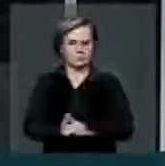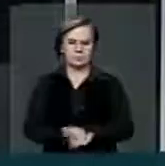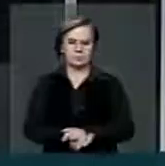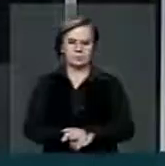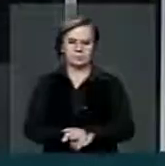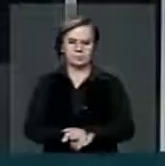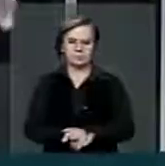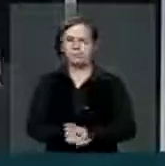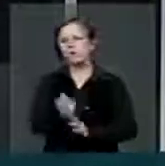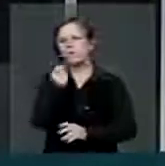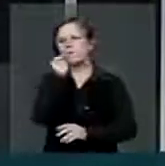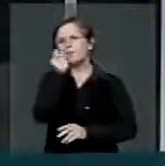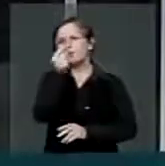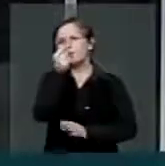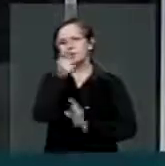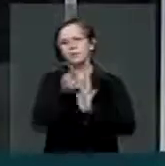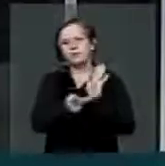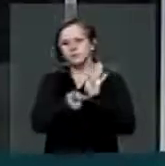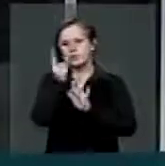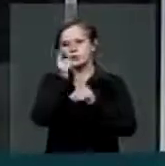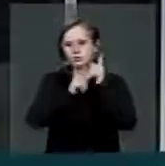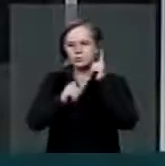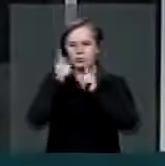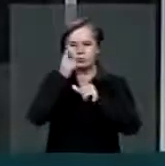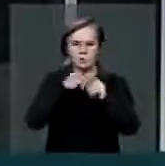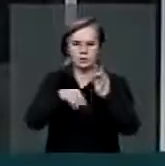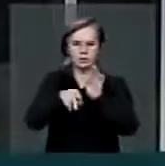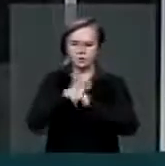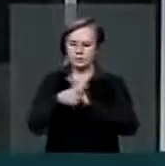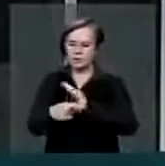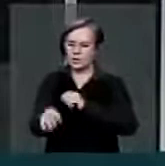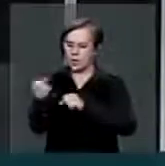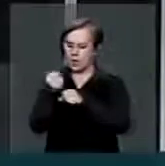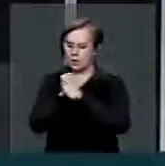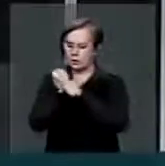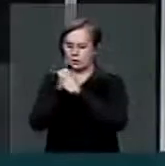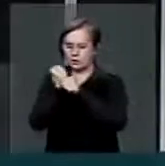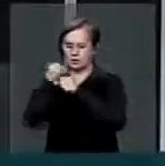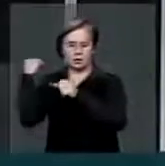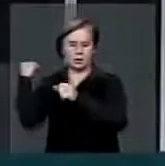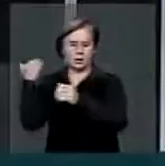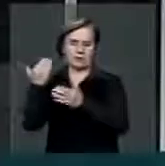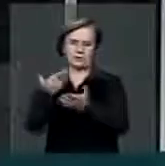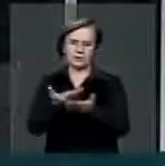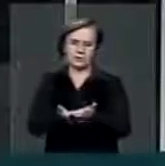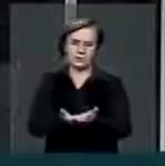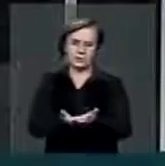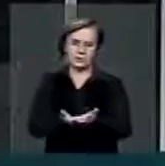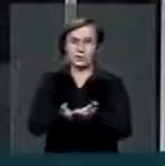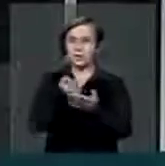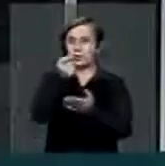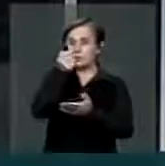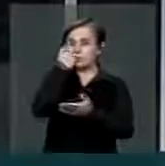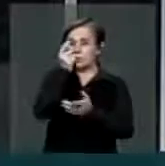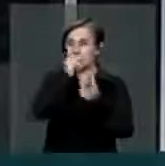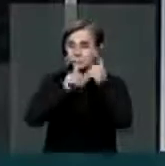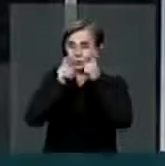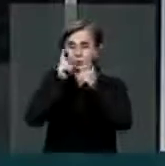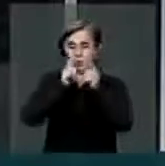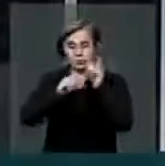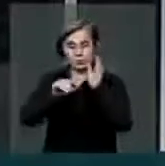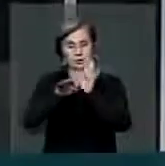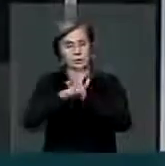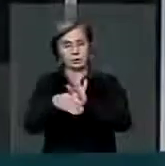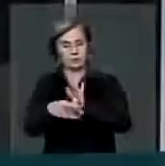Poucos foram os projetos que conseguiram chegar a esta casa ao longo de todos esses anos. E aqueles que chegaram tiveram que